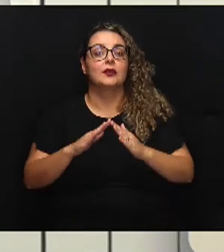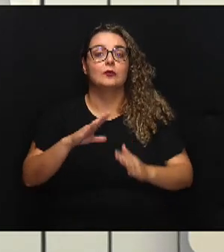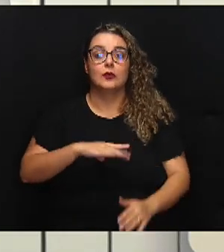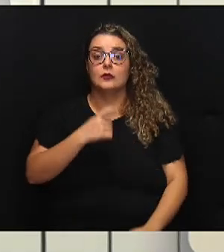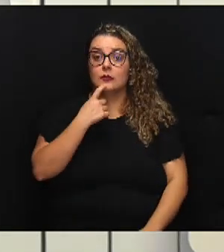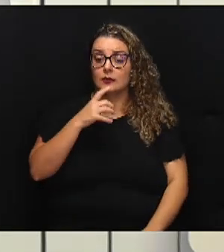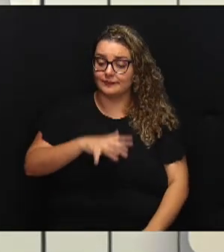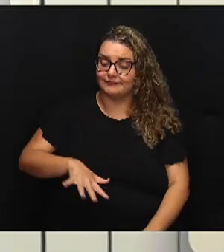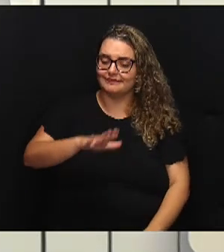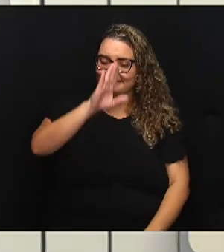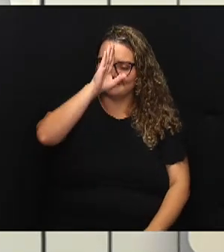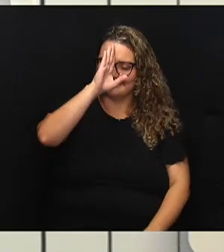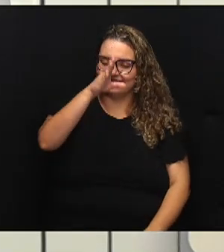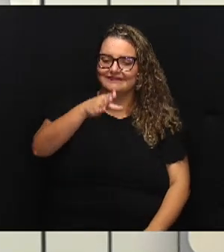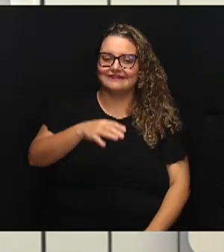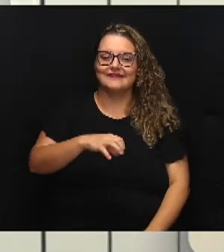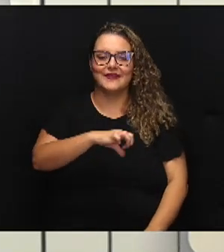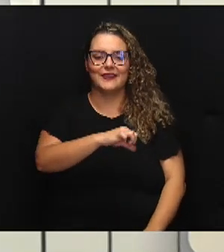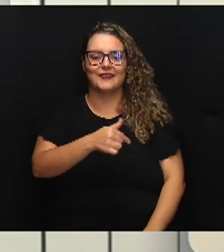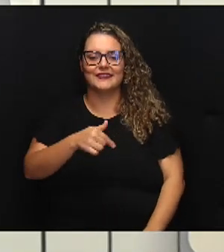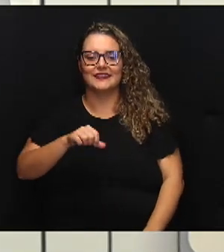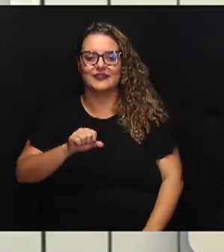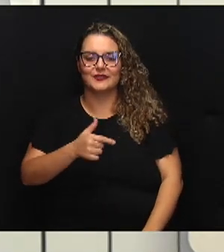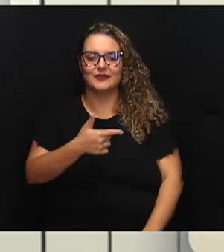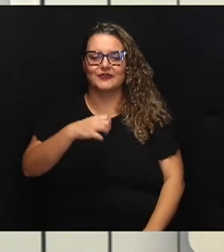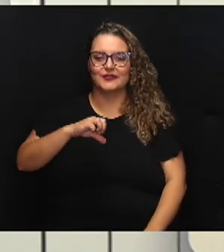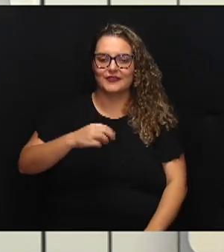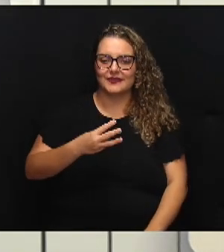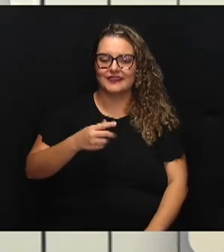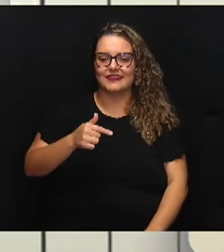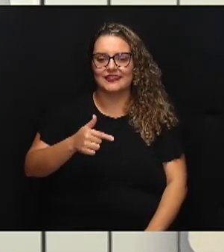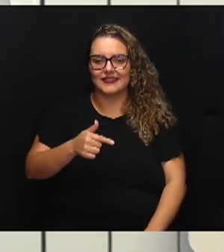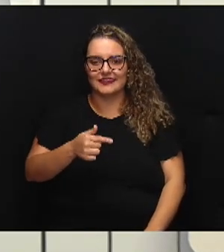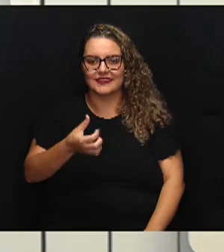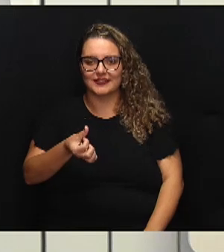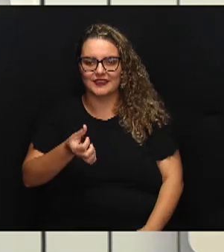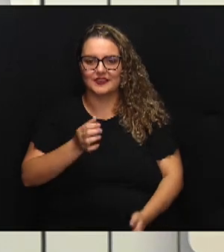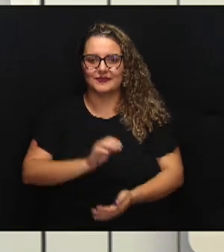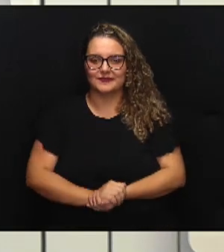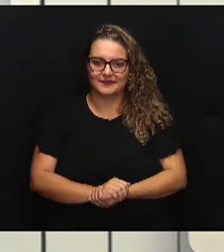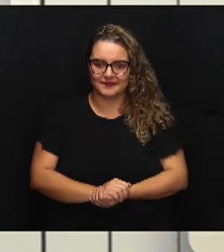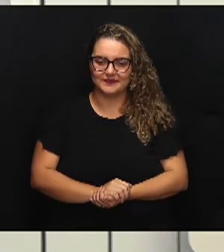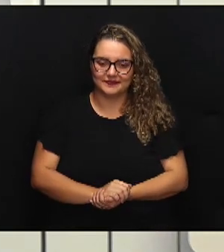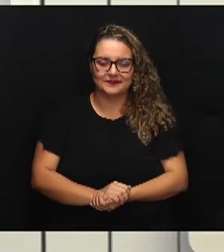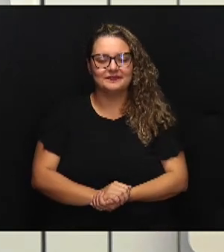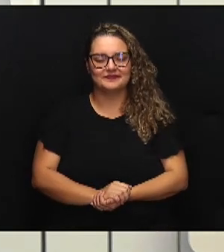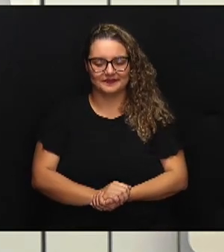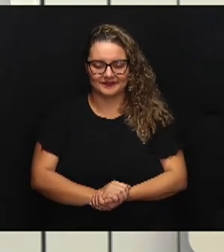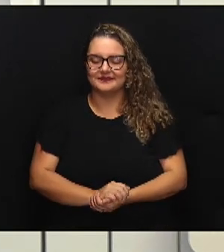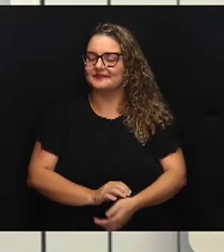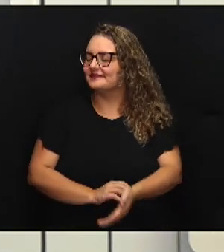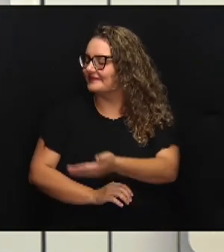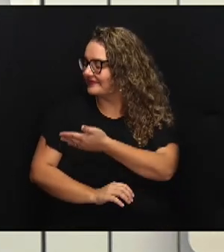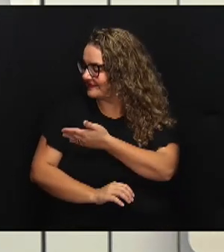Campinas e região, pode ir direto no número que já aparece aqui embaixo da sua tela. É o